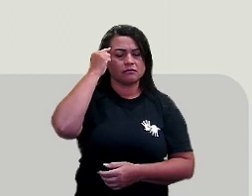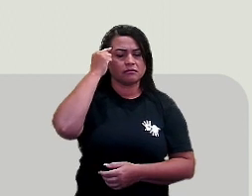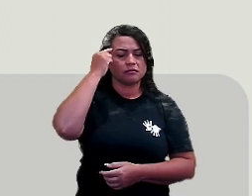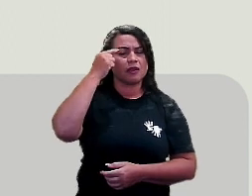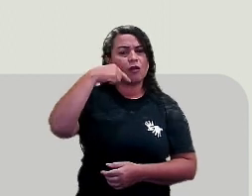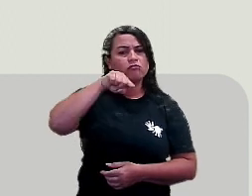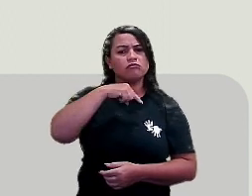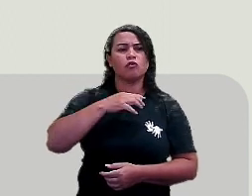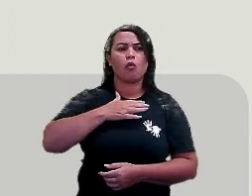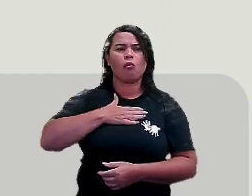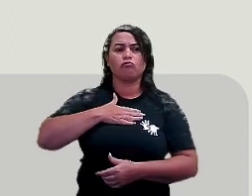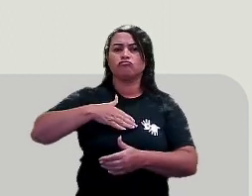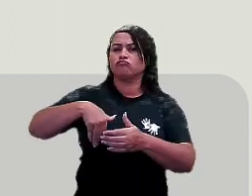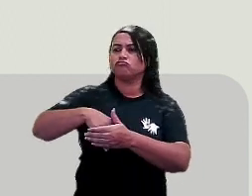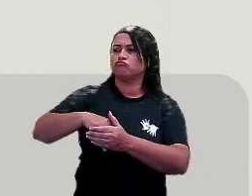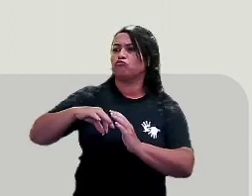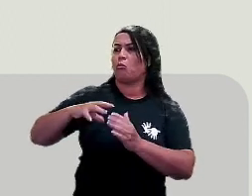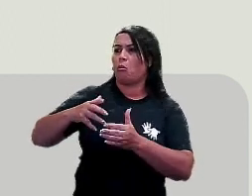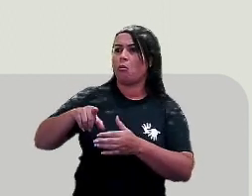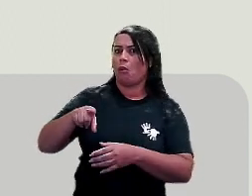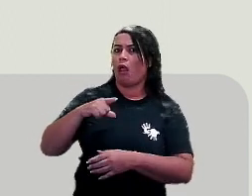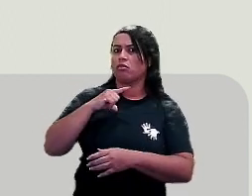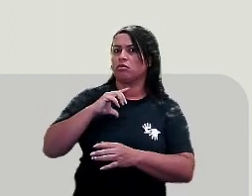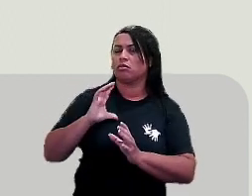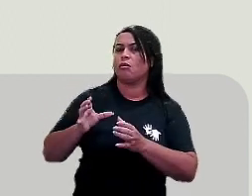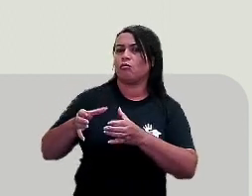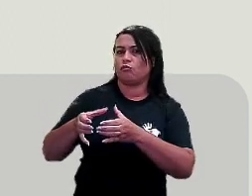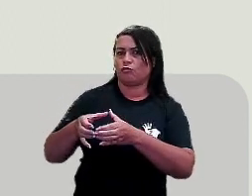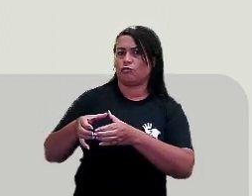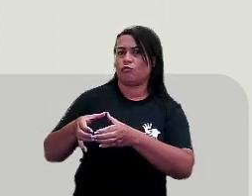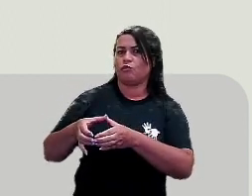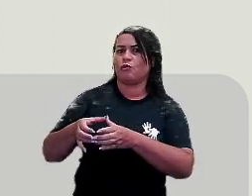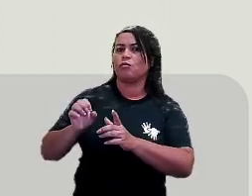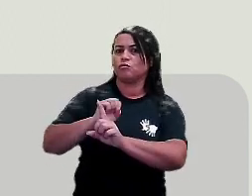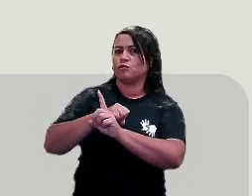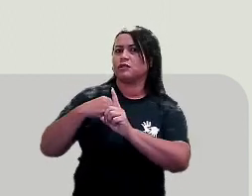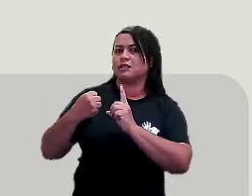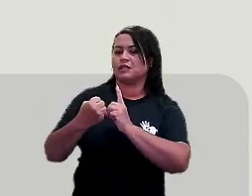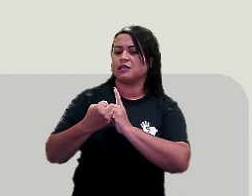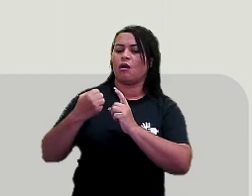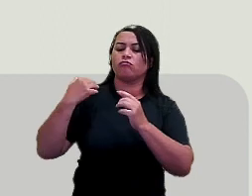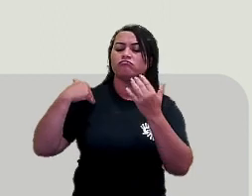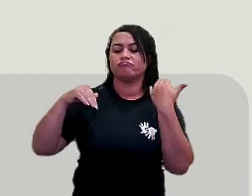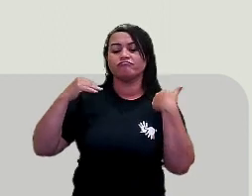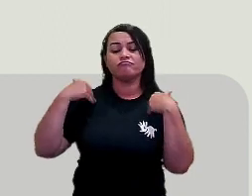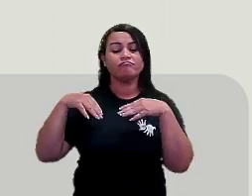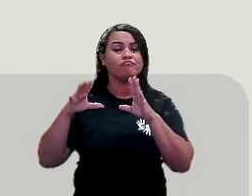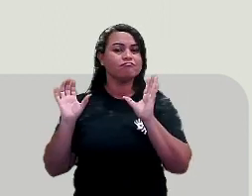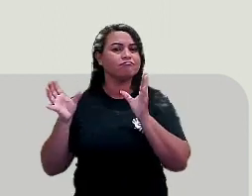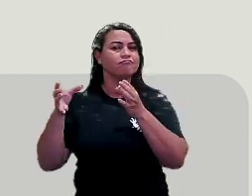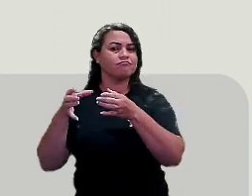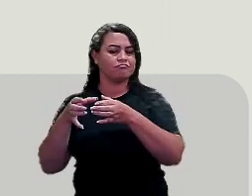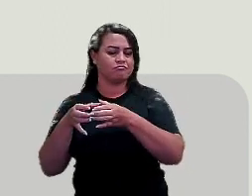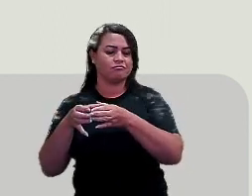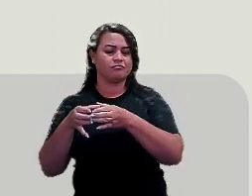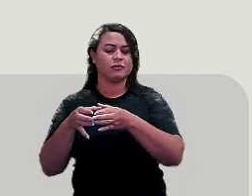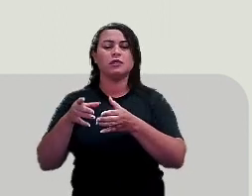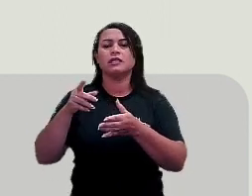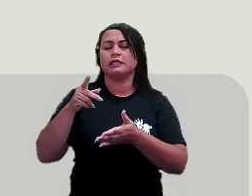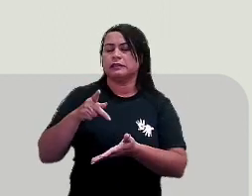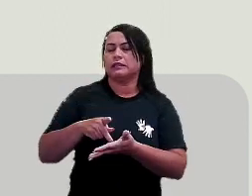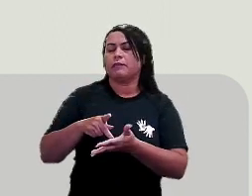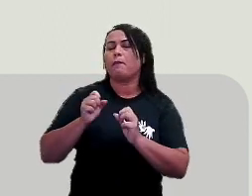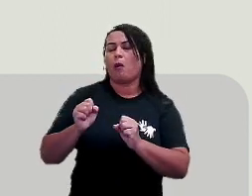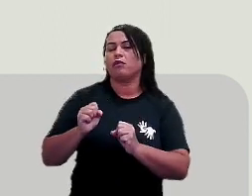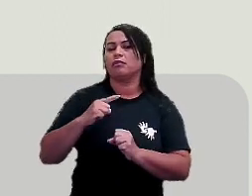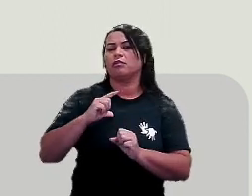gostam de jogar bola, vocês têm o seu grupo social de lazer. Foi a opção de vocês estarem ali. Lógico que no grupo pode ter